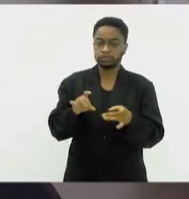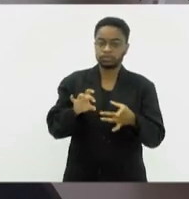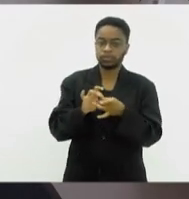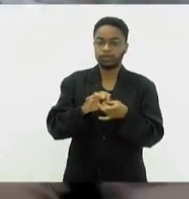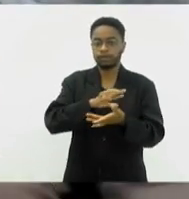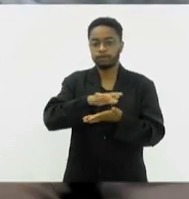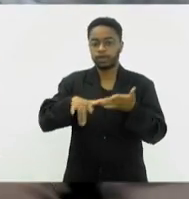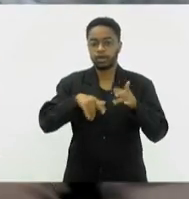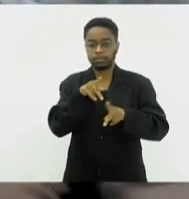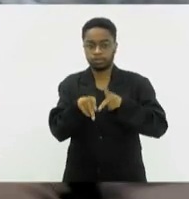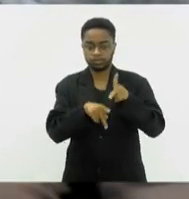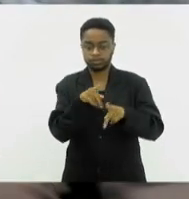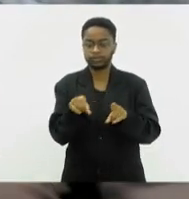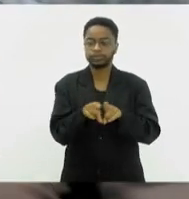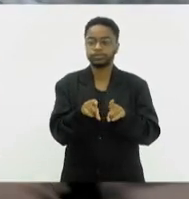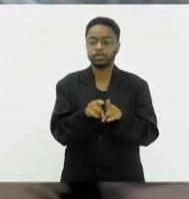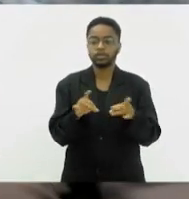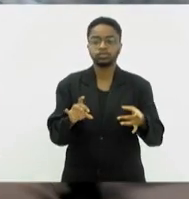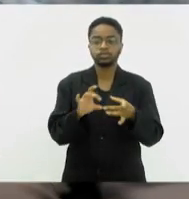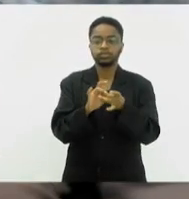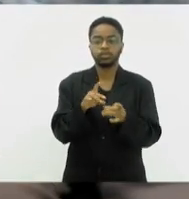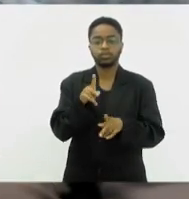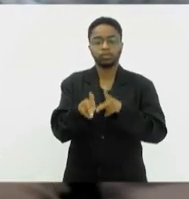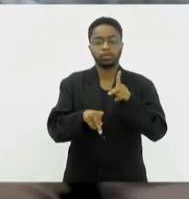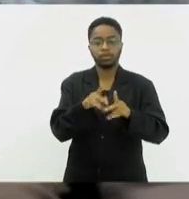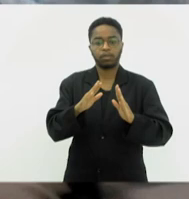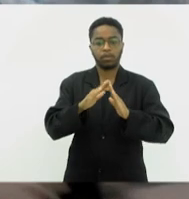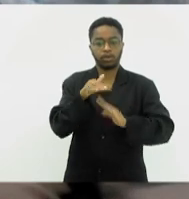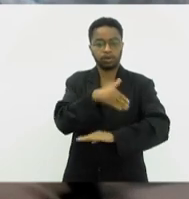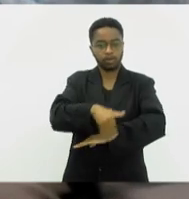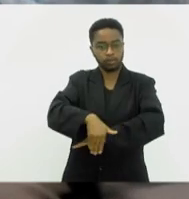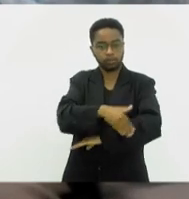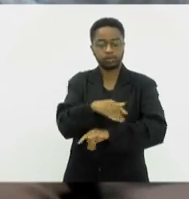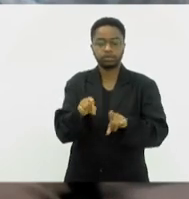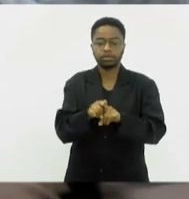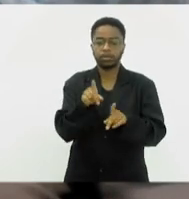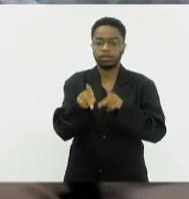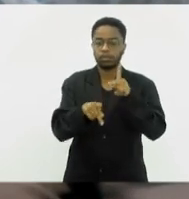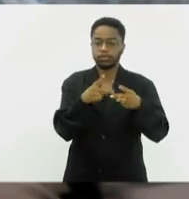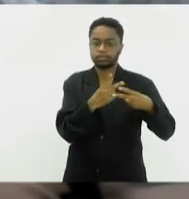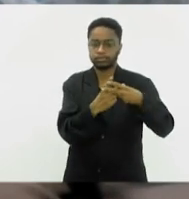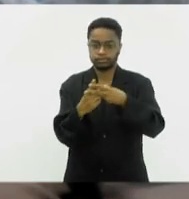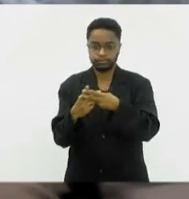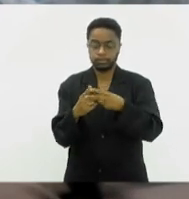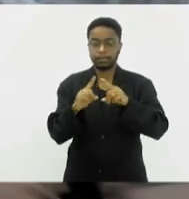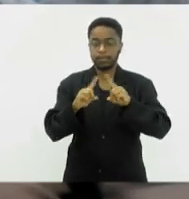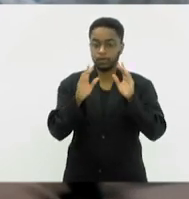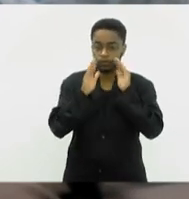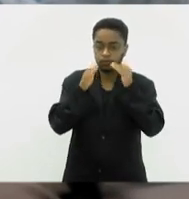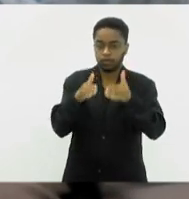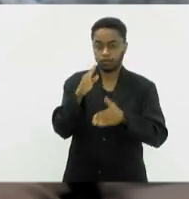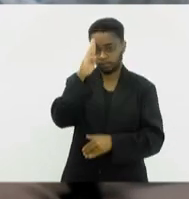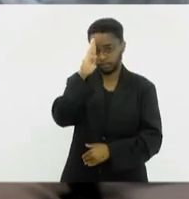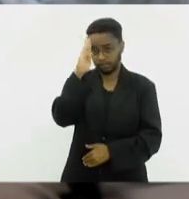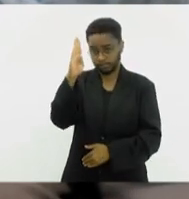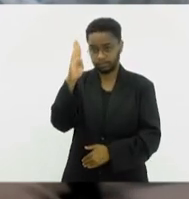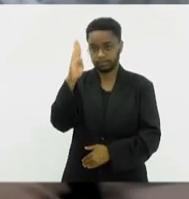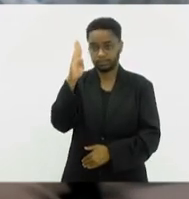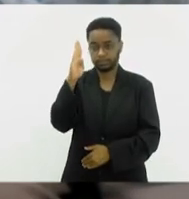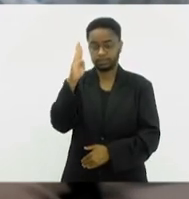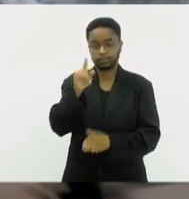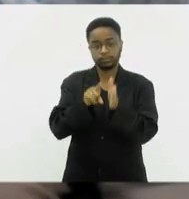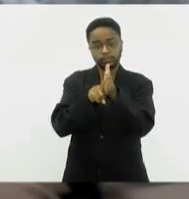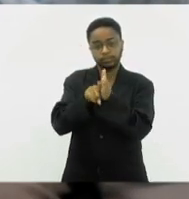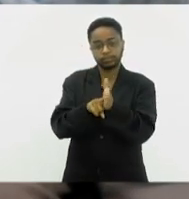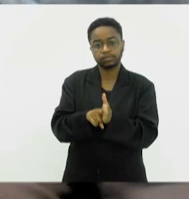populações, entre elas a população de rua e a população privada de liberdade. Mais especificamente, eu participei de um grupo de